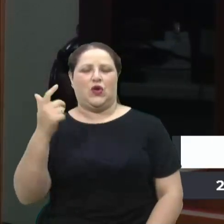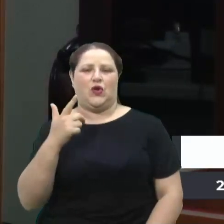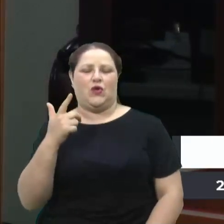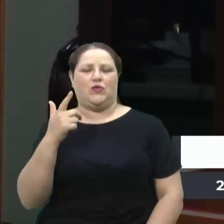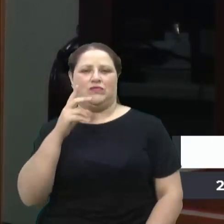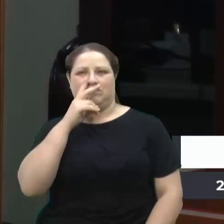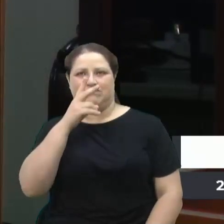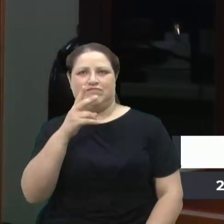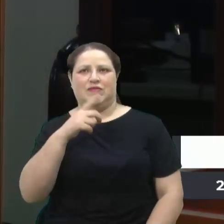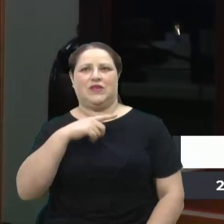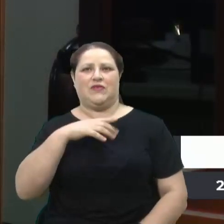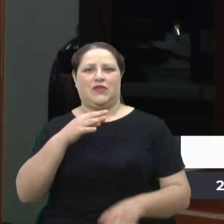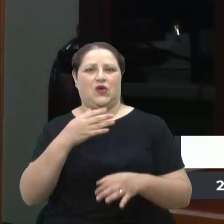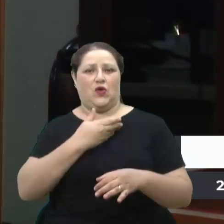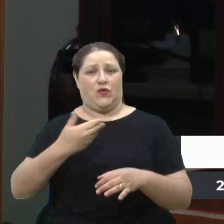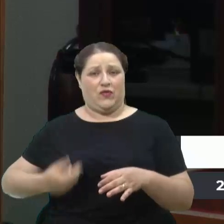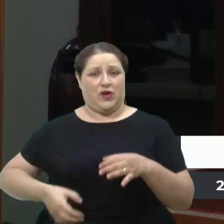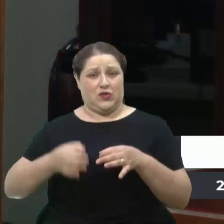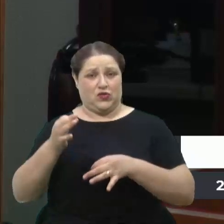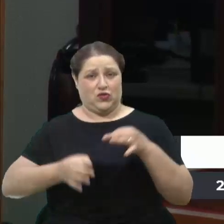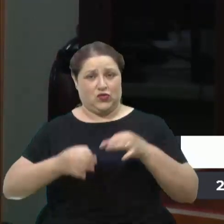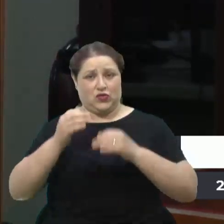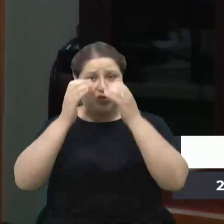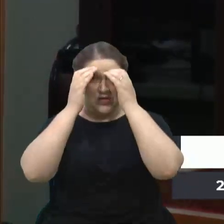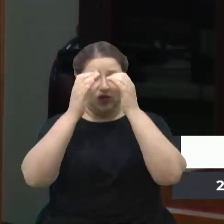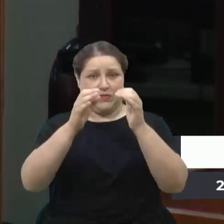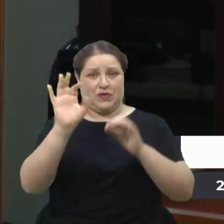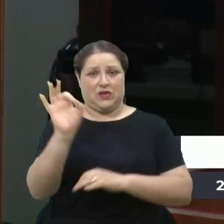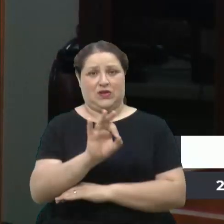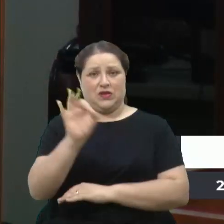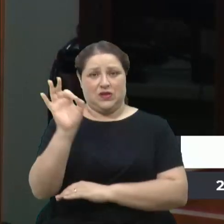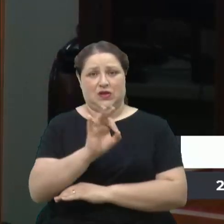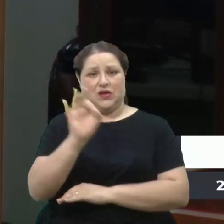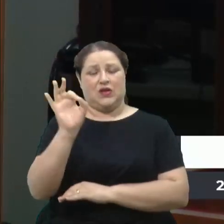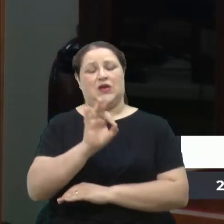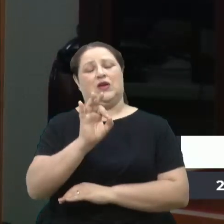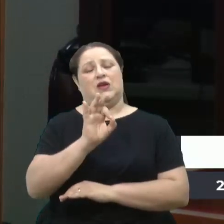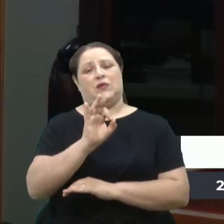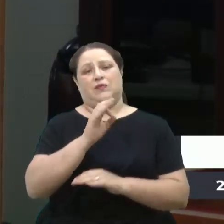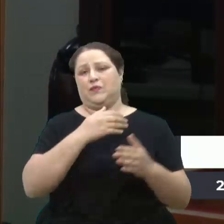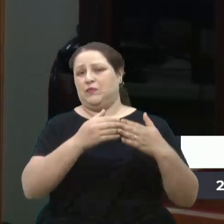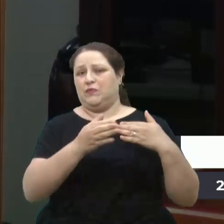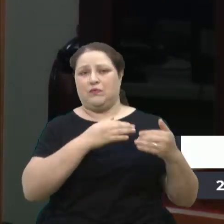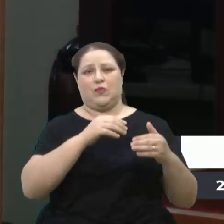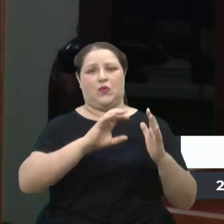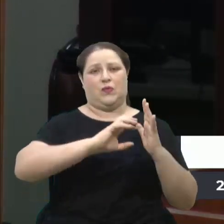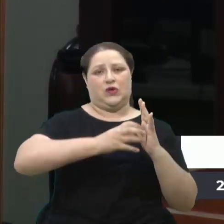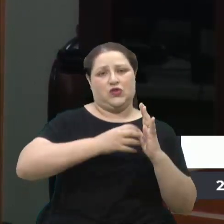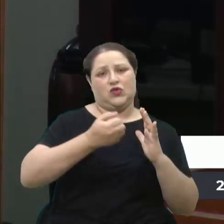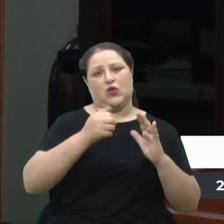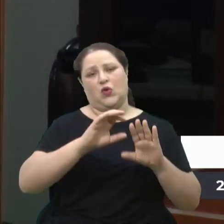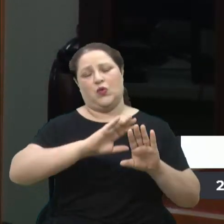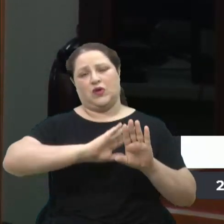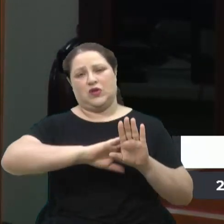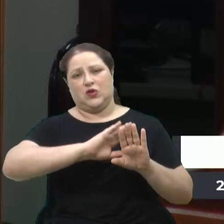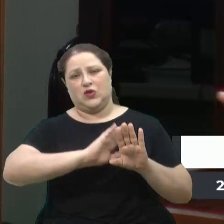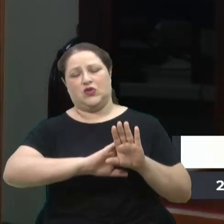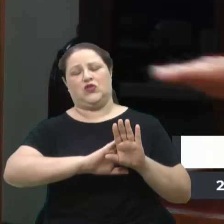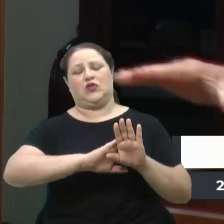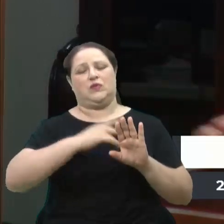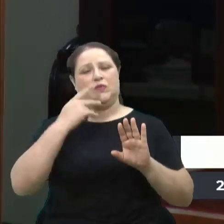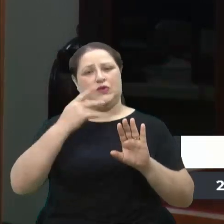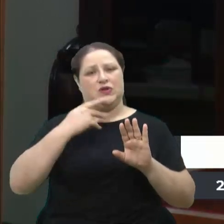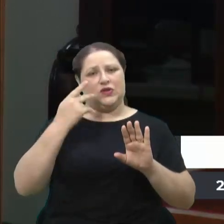justo segue estatísticas, independente de partido, independente de ideologia política.